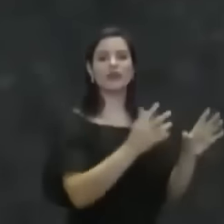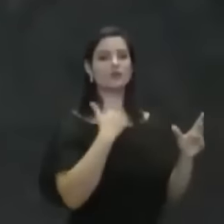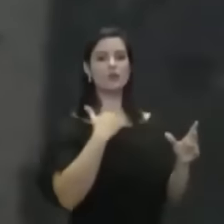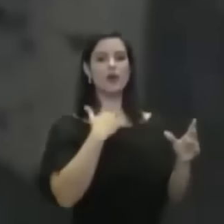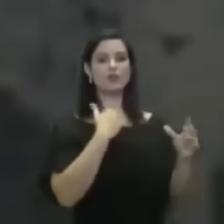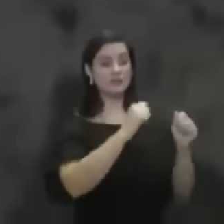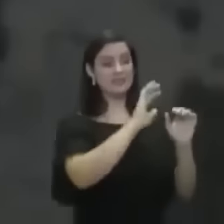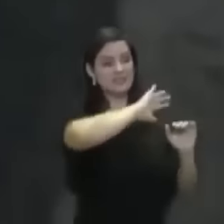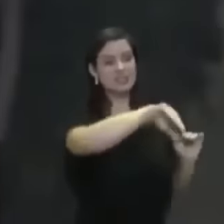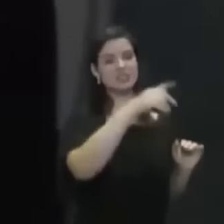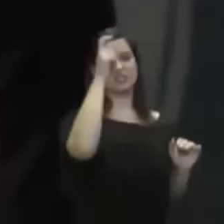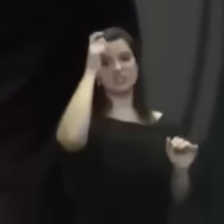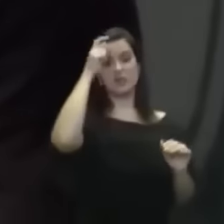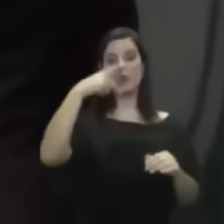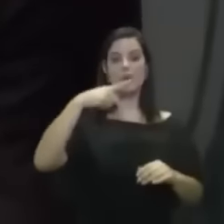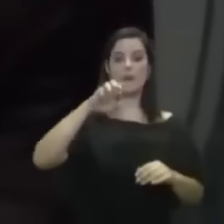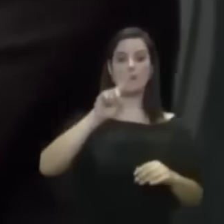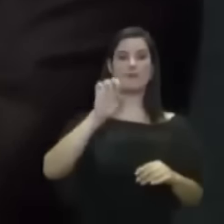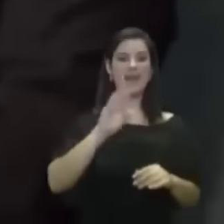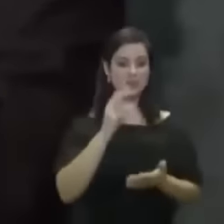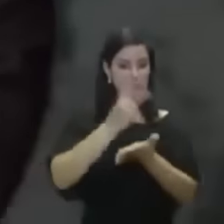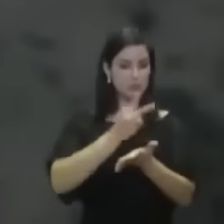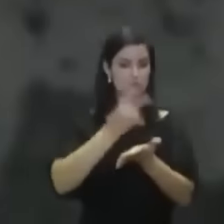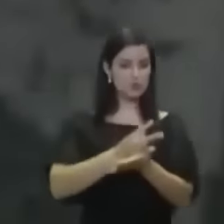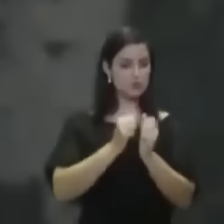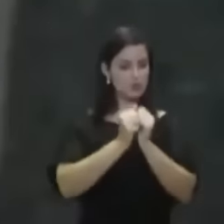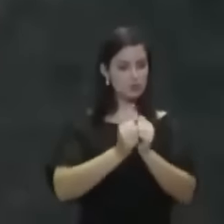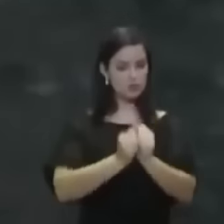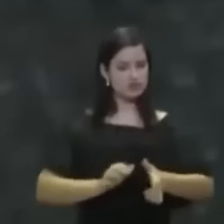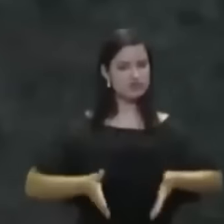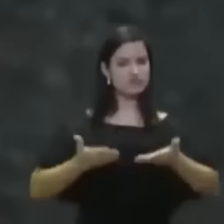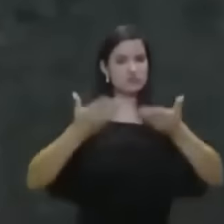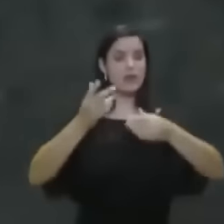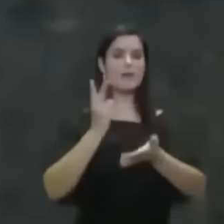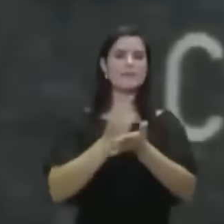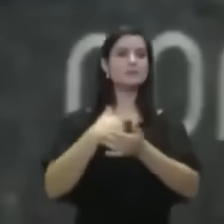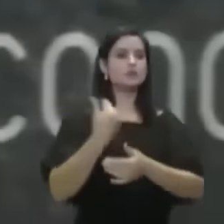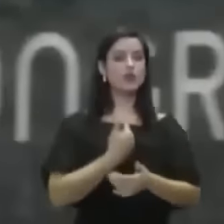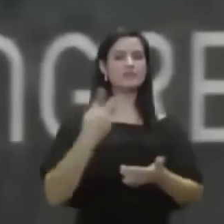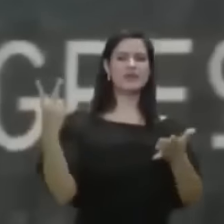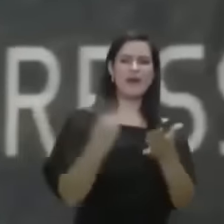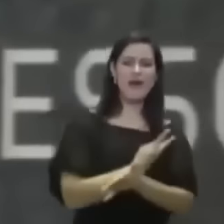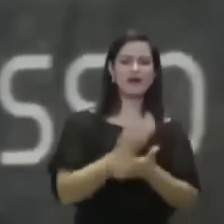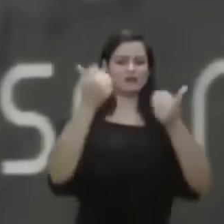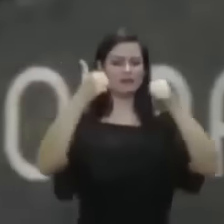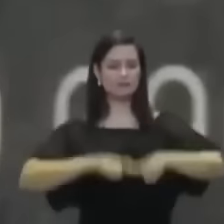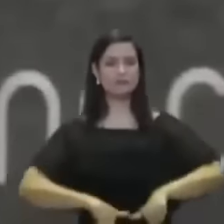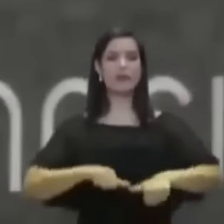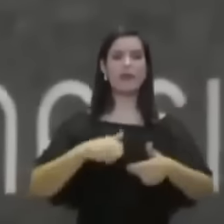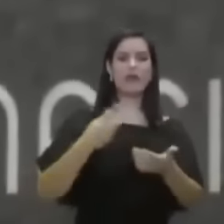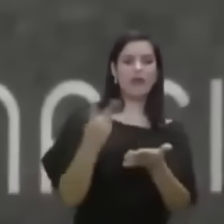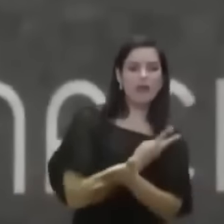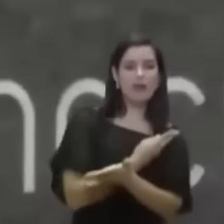Pedro Jesus vai continuar investindo, apesar das nossas quedas, apesar dos nossos fracassos, apesar dos nossos